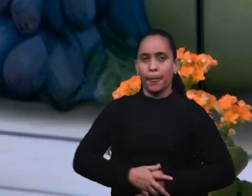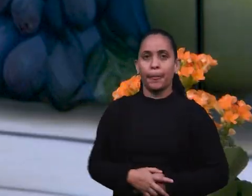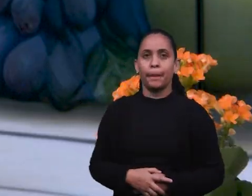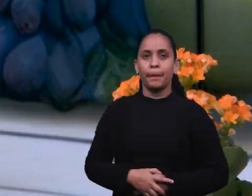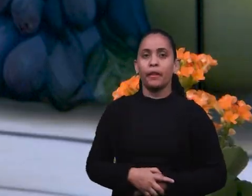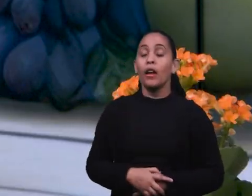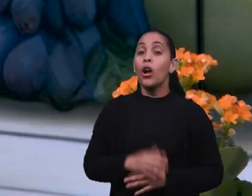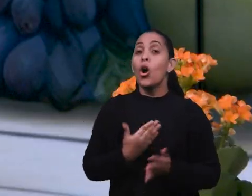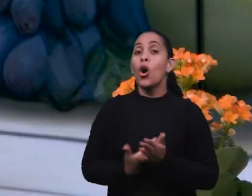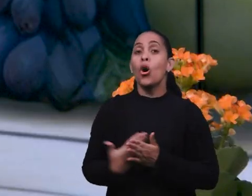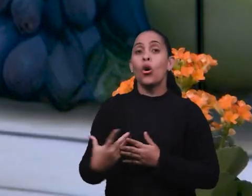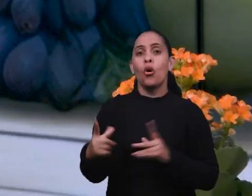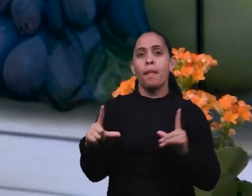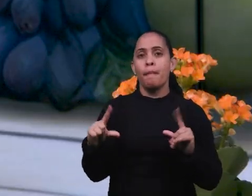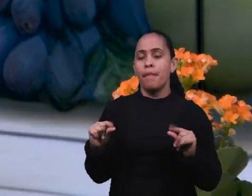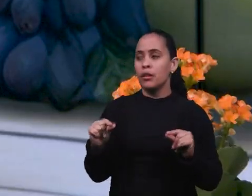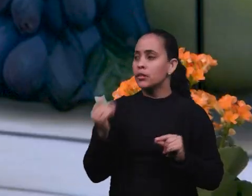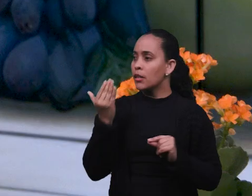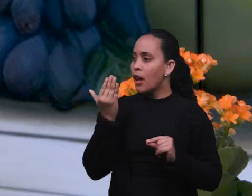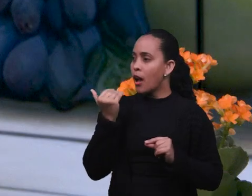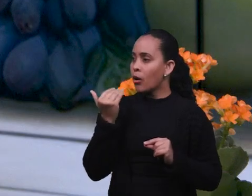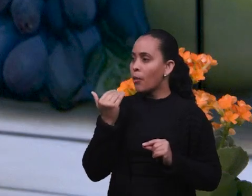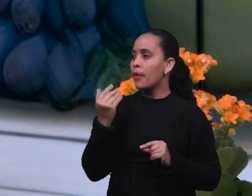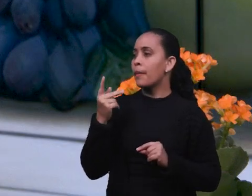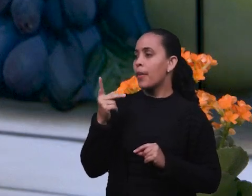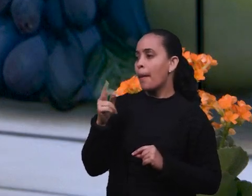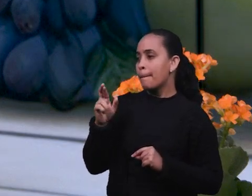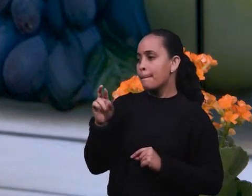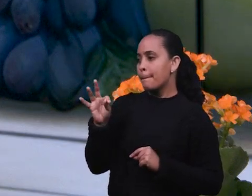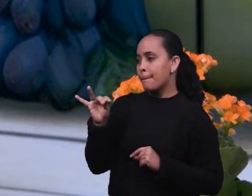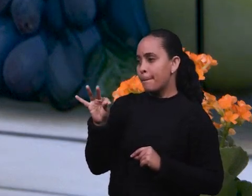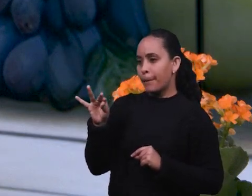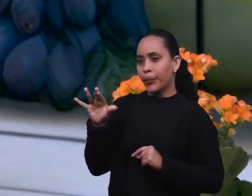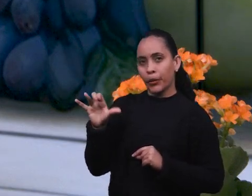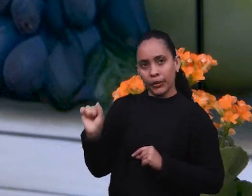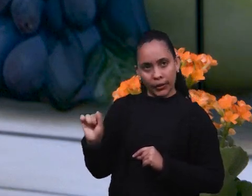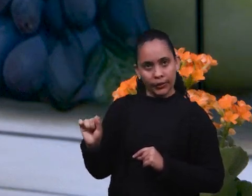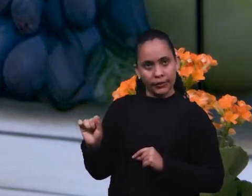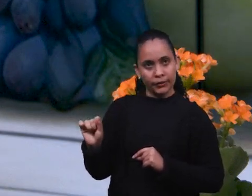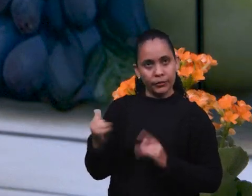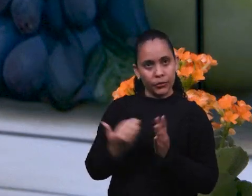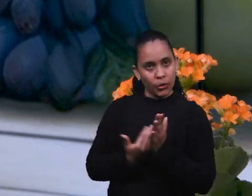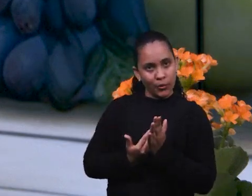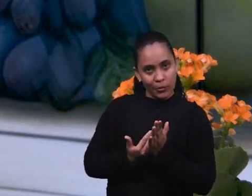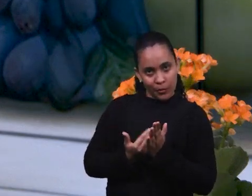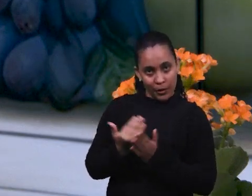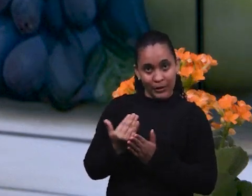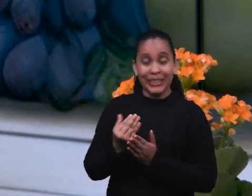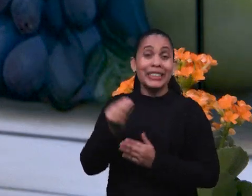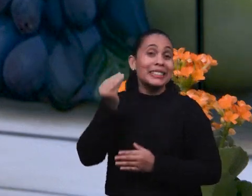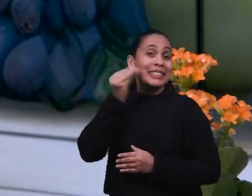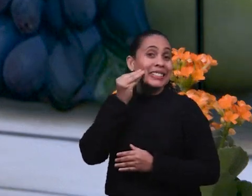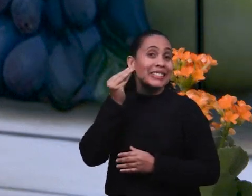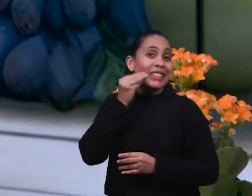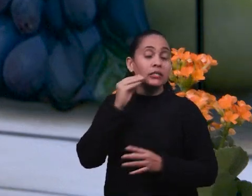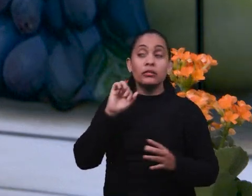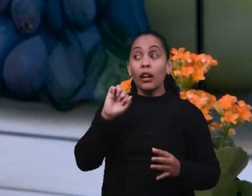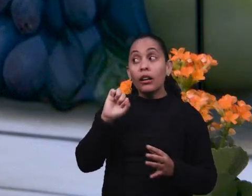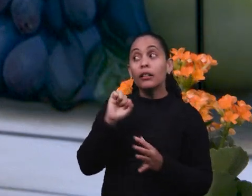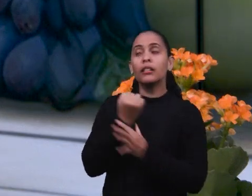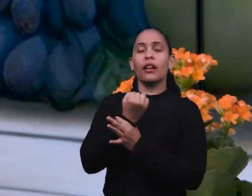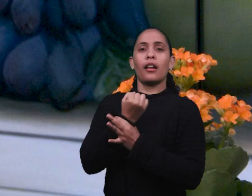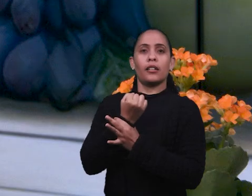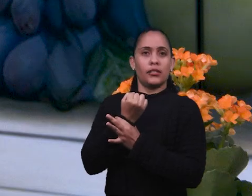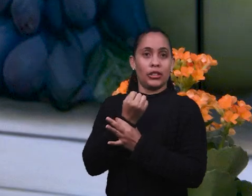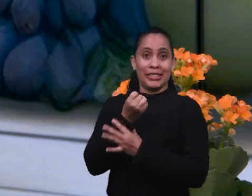assim, olha, comece a comer pela proteína, para justamente a gente tentar garantir